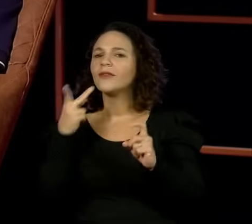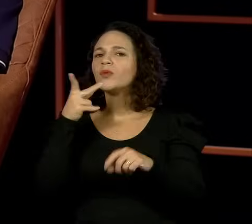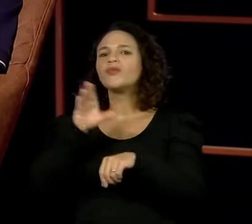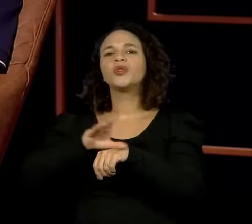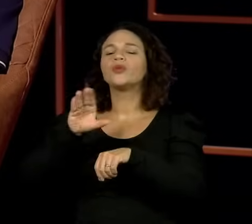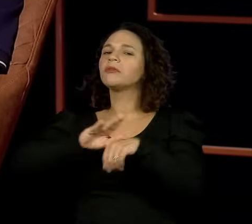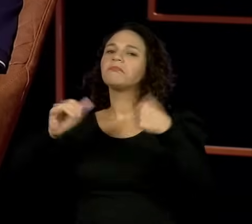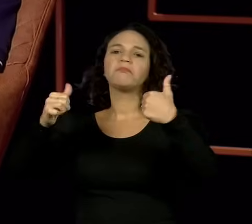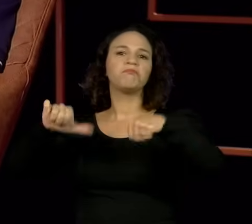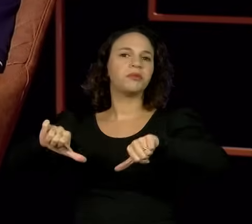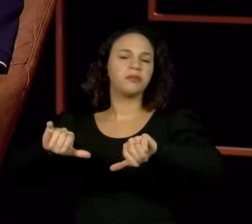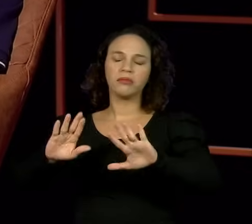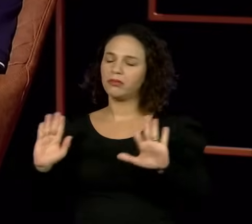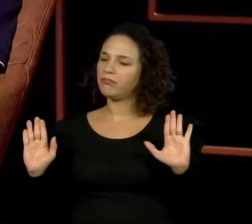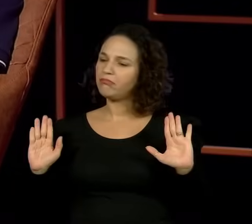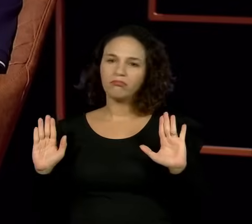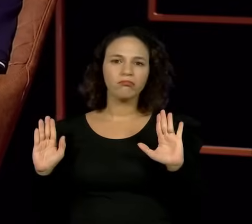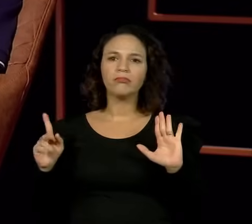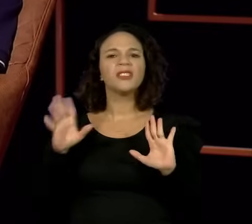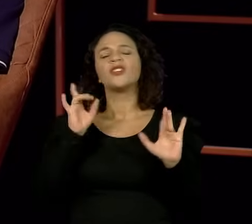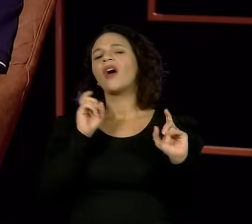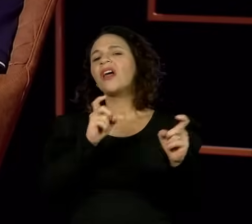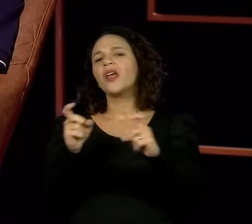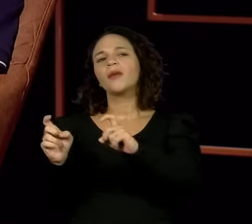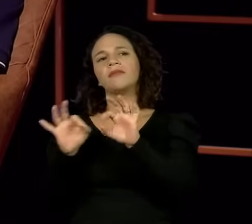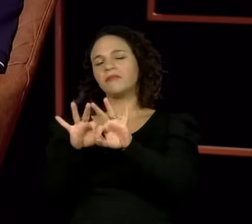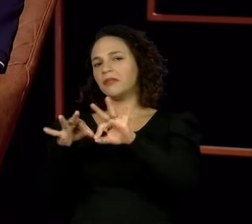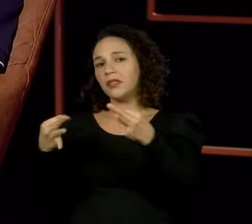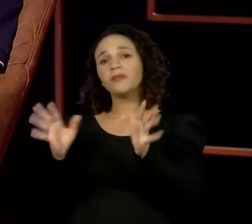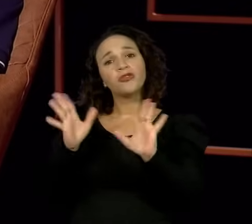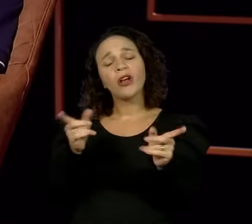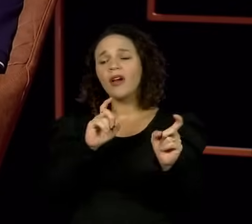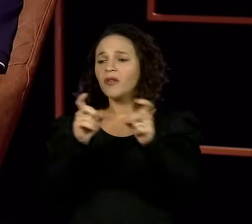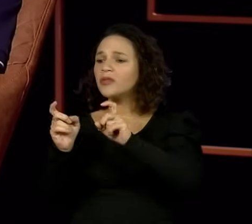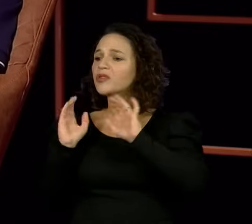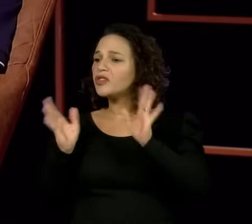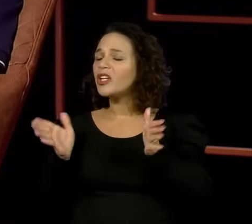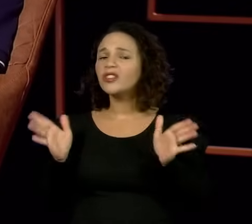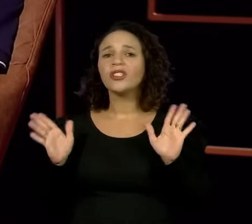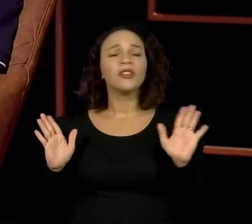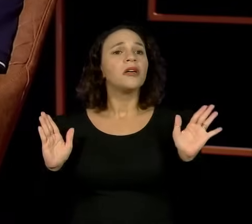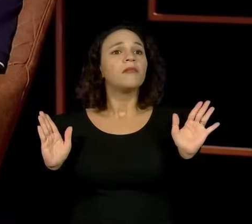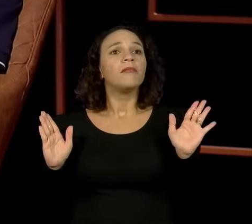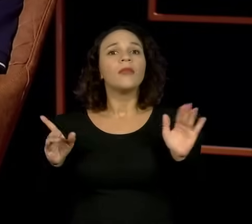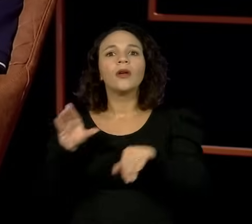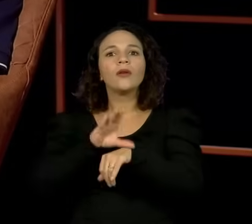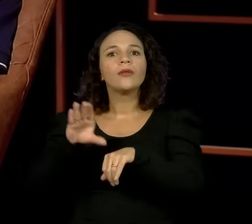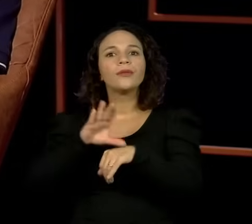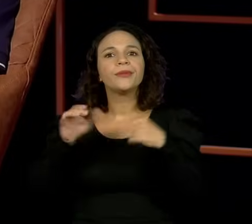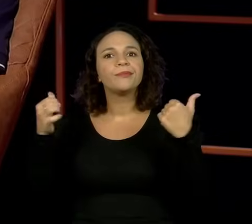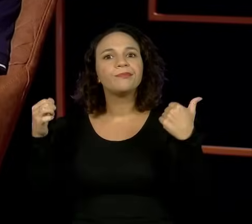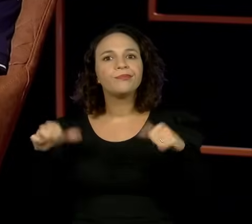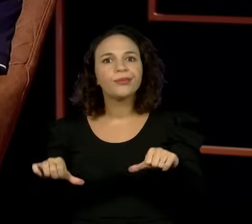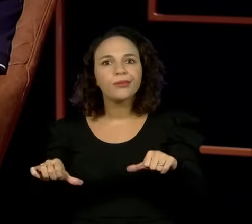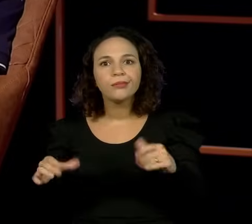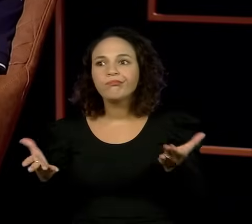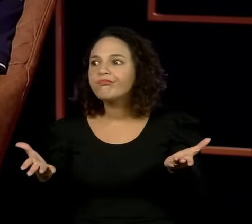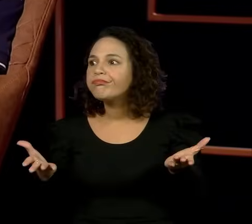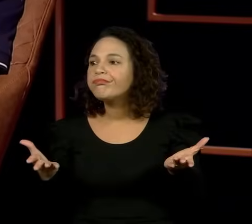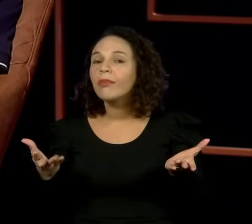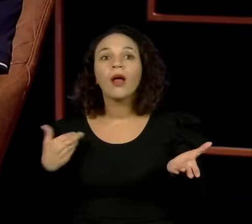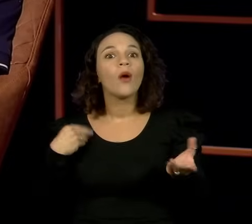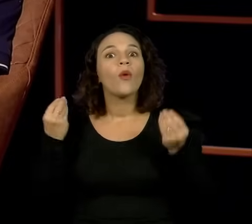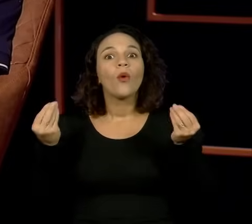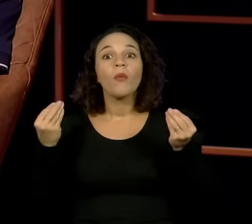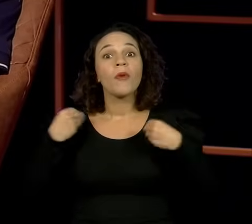curso não ia acontecer, que ia fazer umas reuniõezinhas, teve as reuniõezinhas, nada importante e não teve o curso. E aí eu fiquei